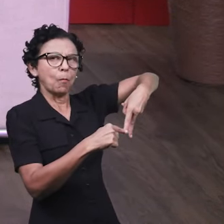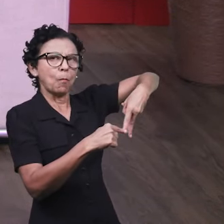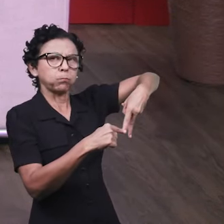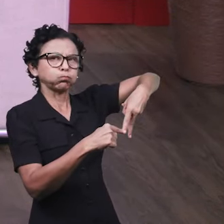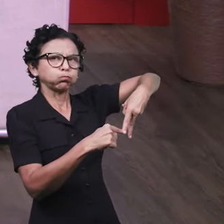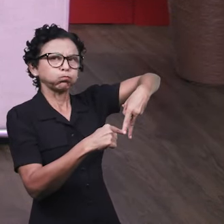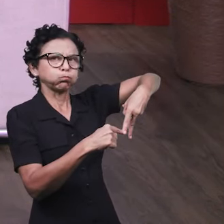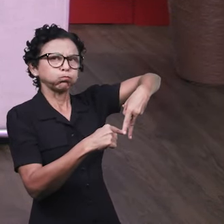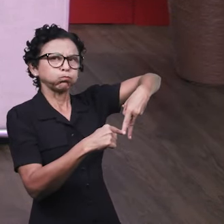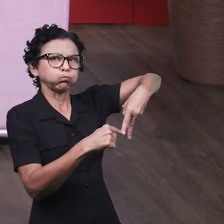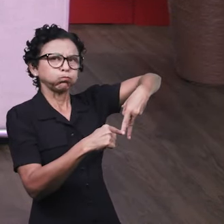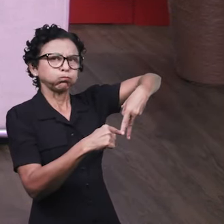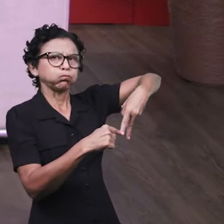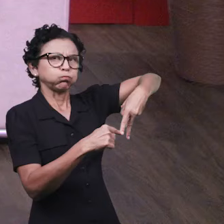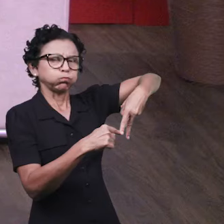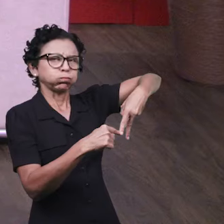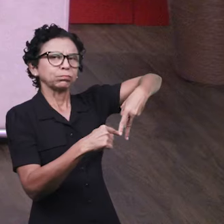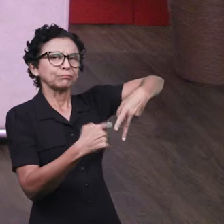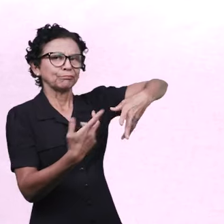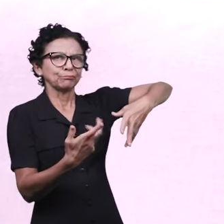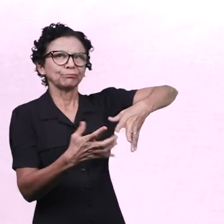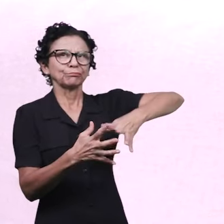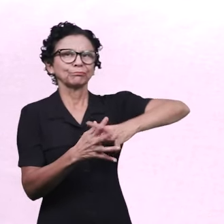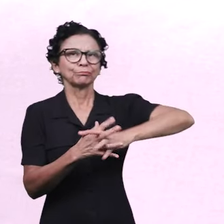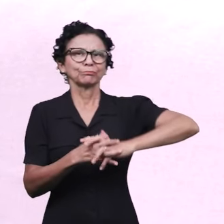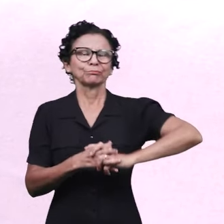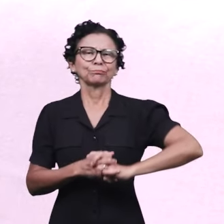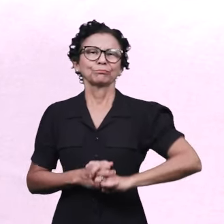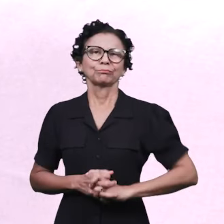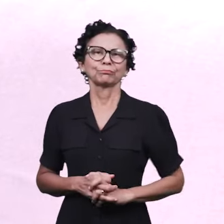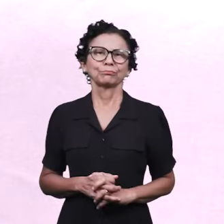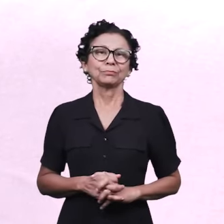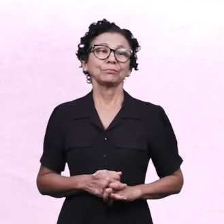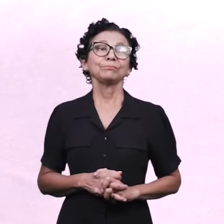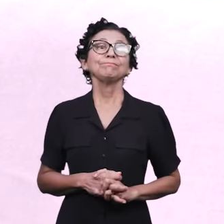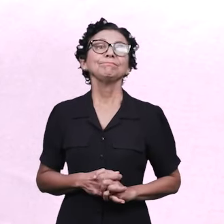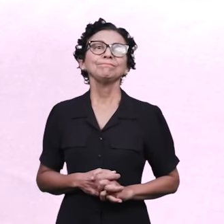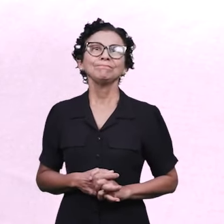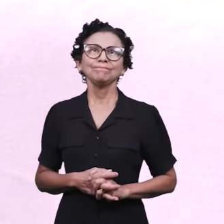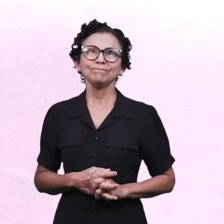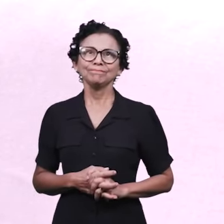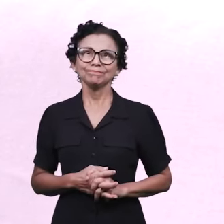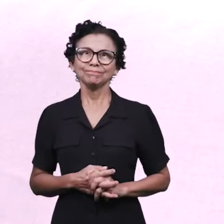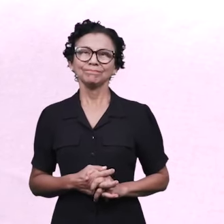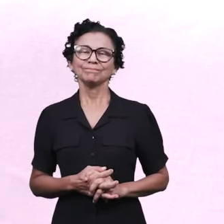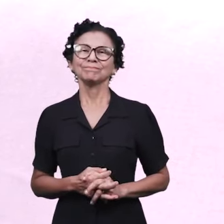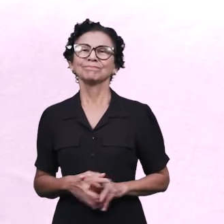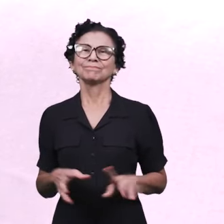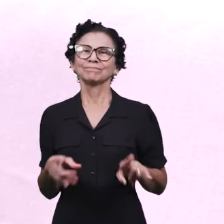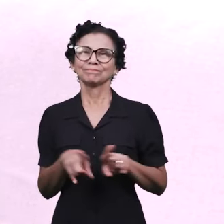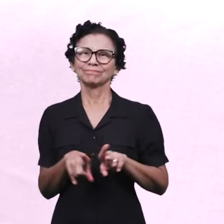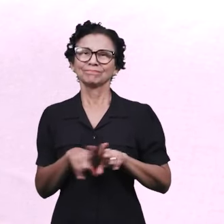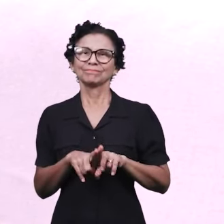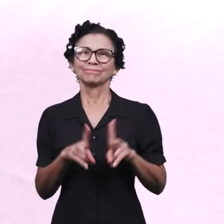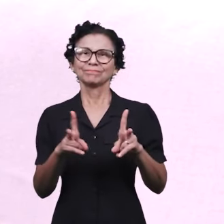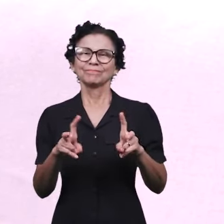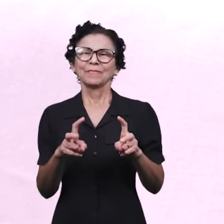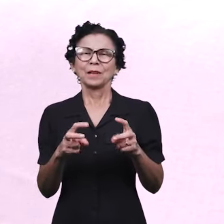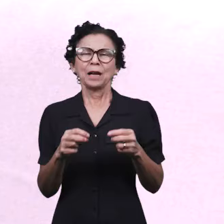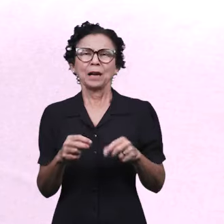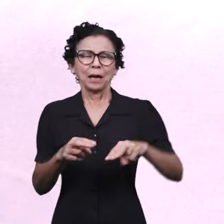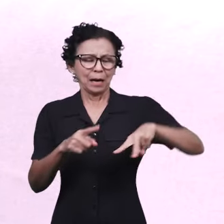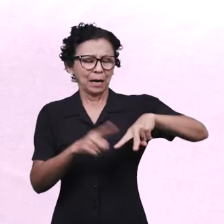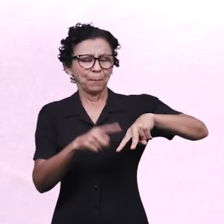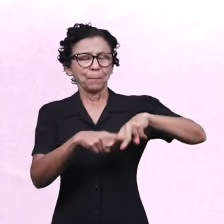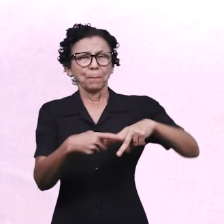fosse um anel um garrote Ah esse é o garrote O que é muito frequente nas pacientes com lipedema é a sensação de peso nas